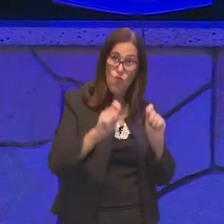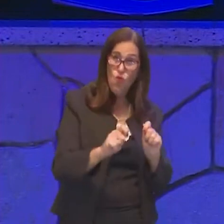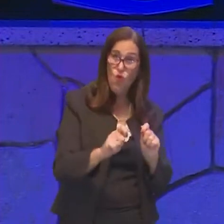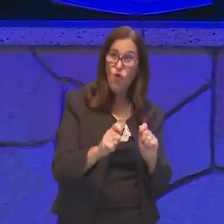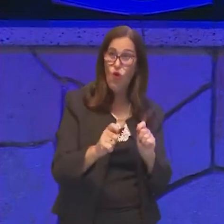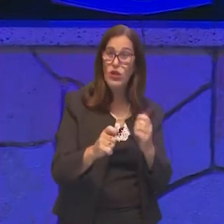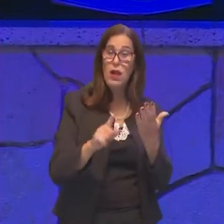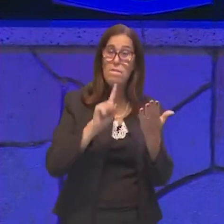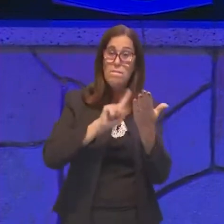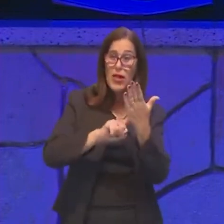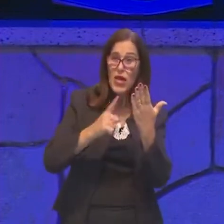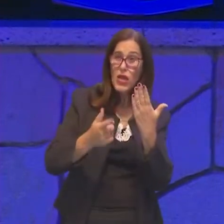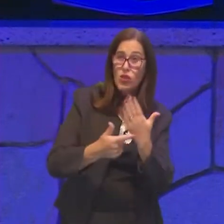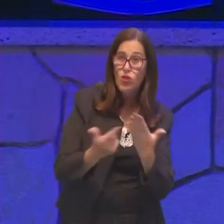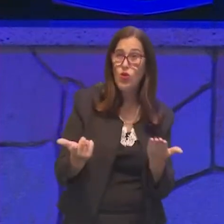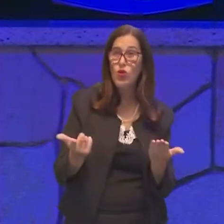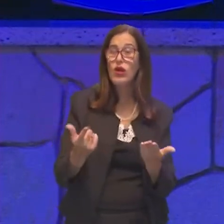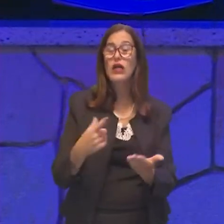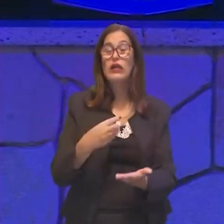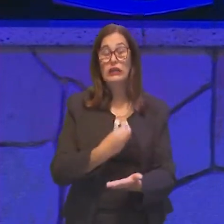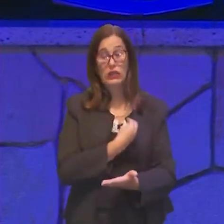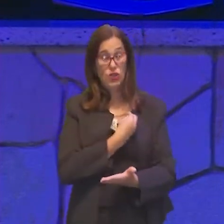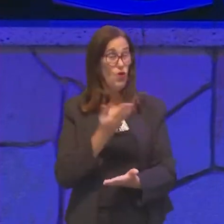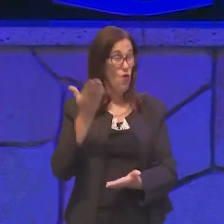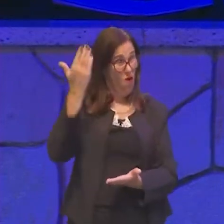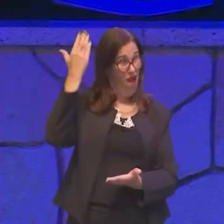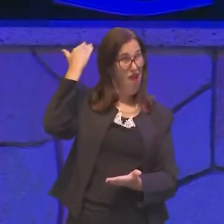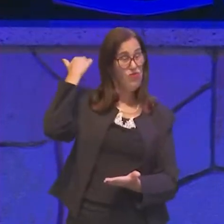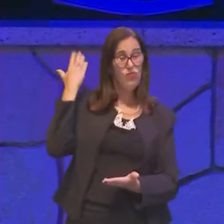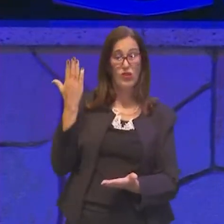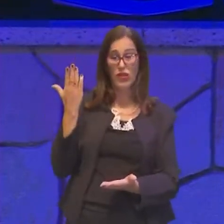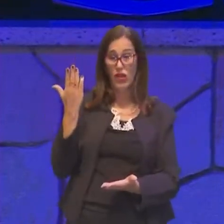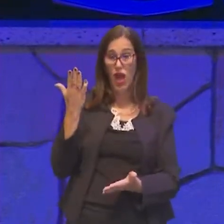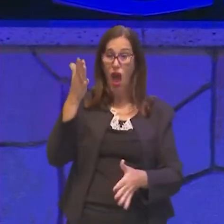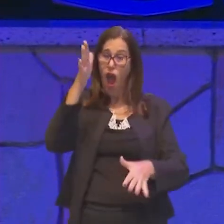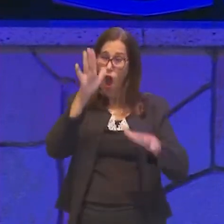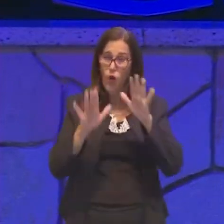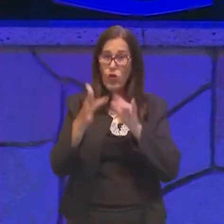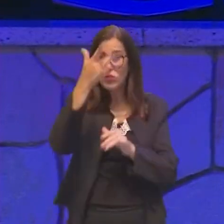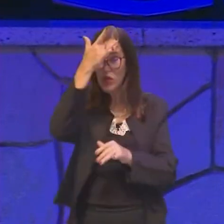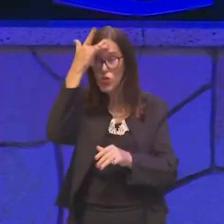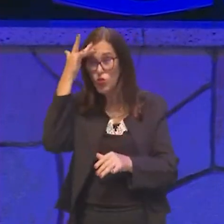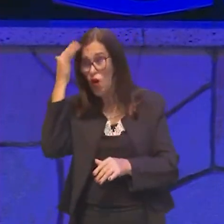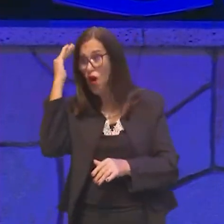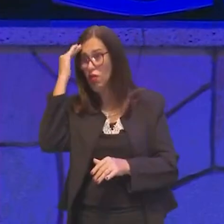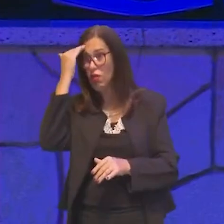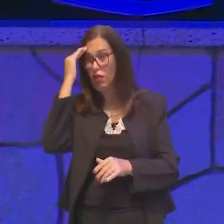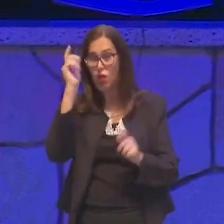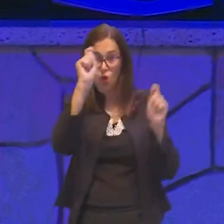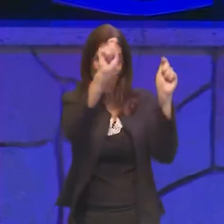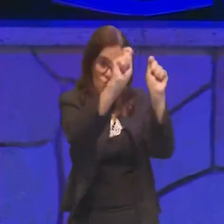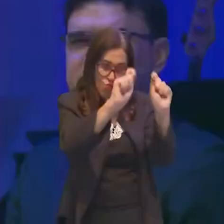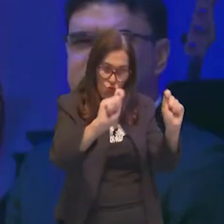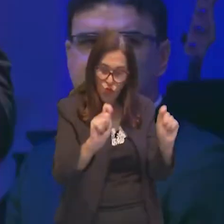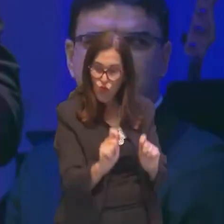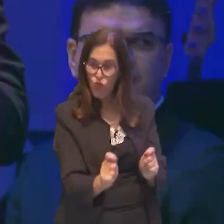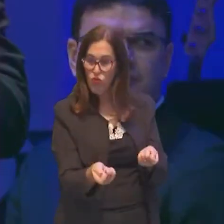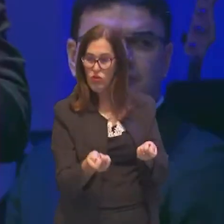figuras mitológicas existiam naquela época. Alguns entendem que essa figura de mamon era uma